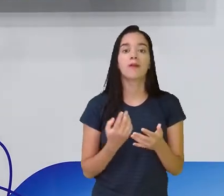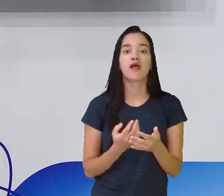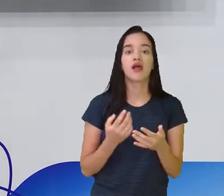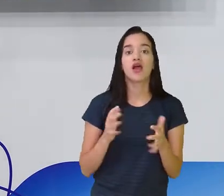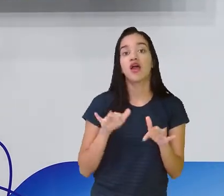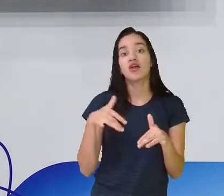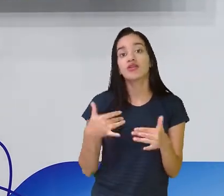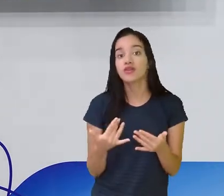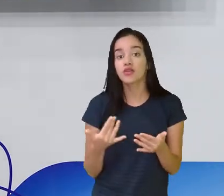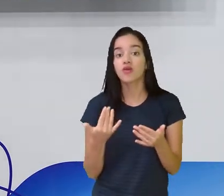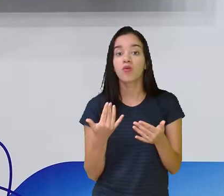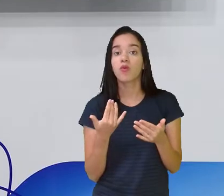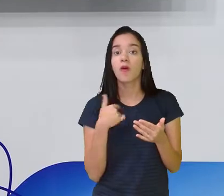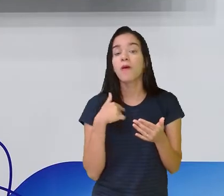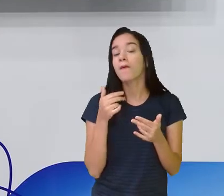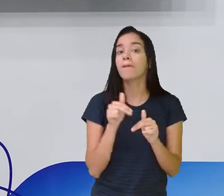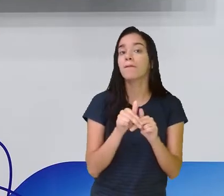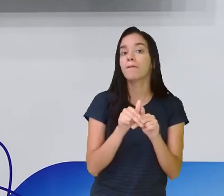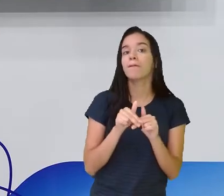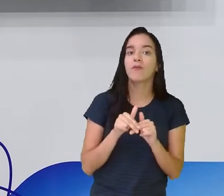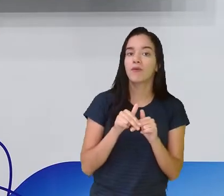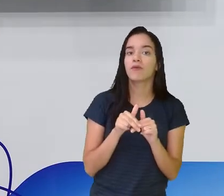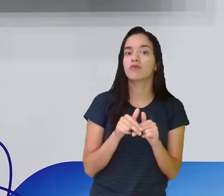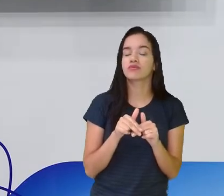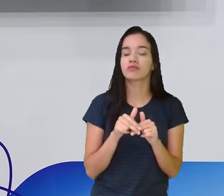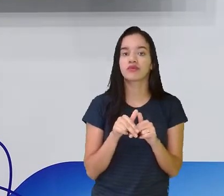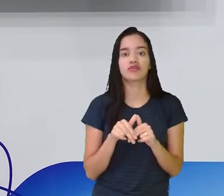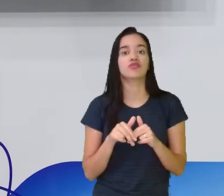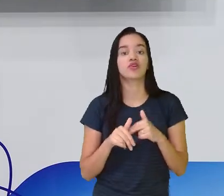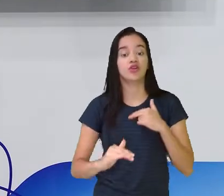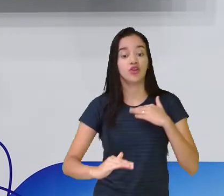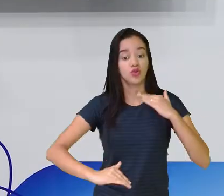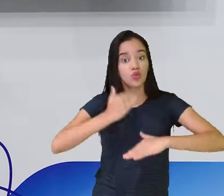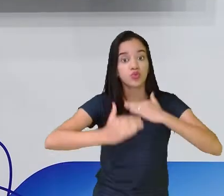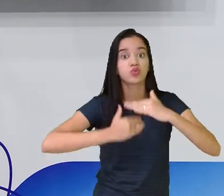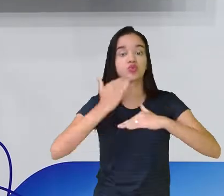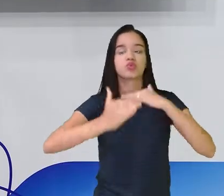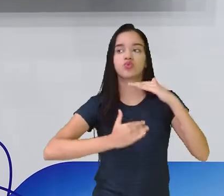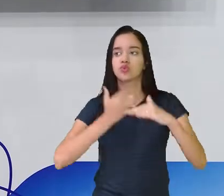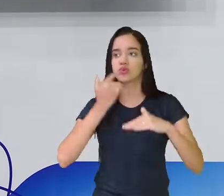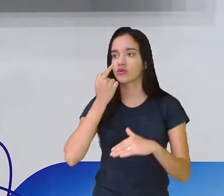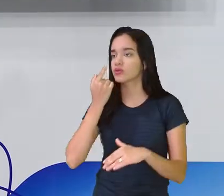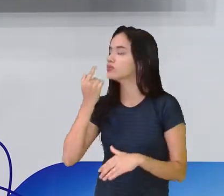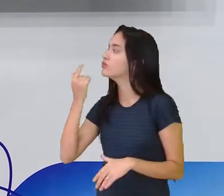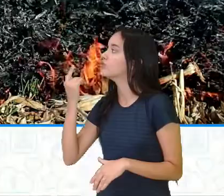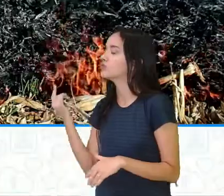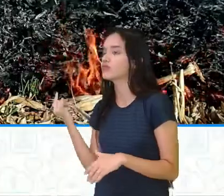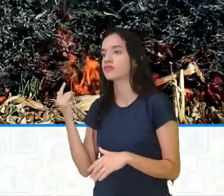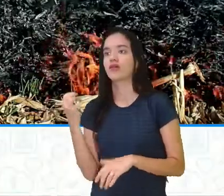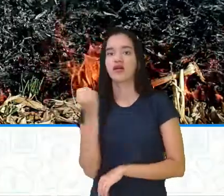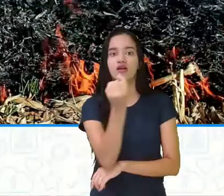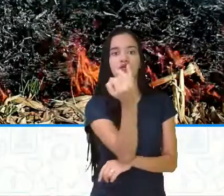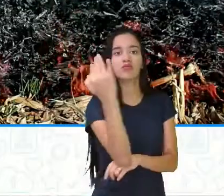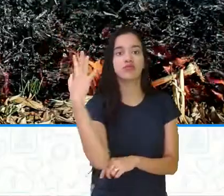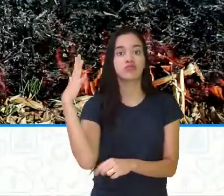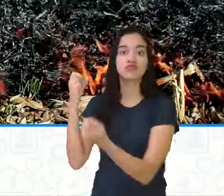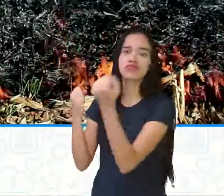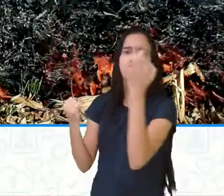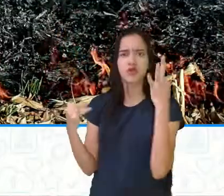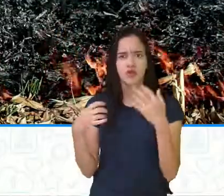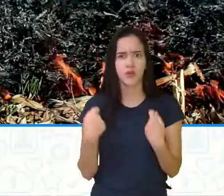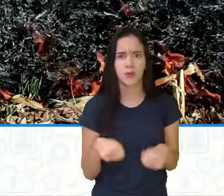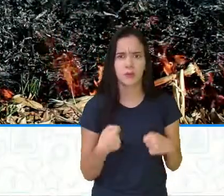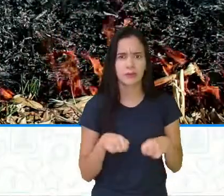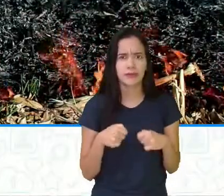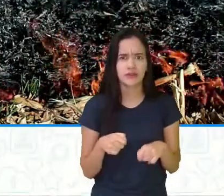são os fatores que fazem a gente ter esse crescimento do gás carbônico? Olha só. Queimada em florestas. Eu não preciso